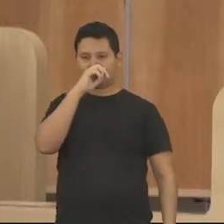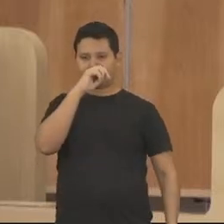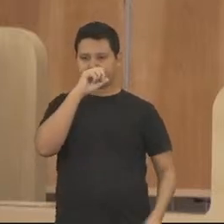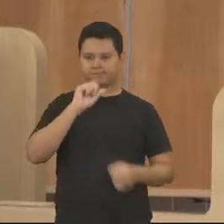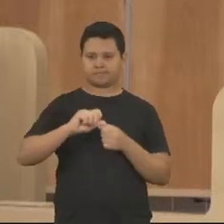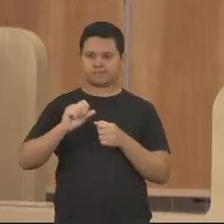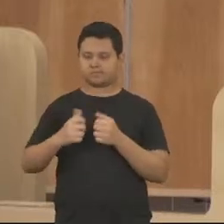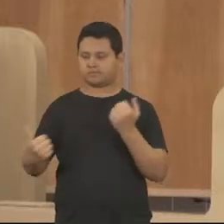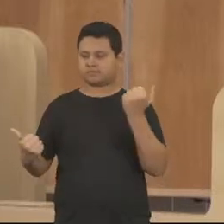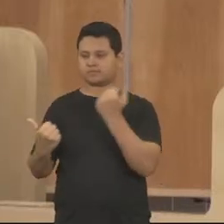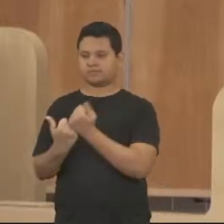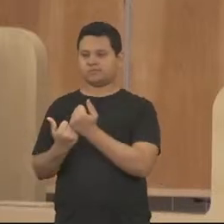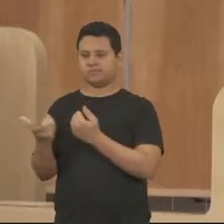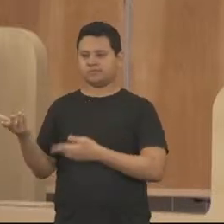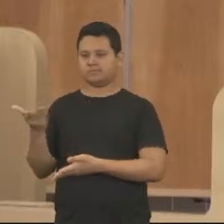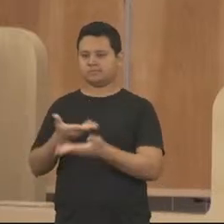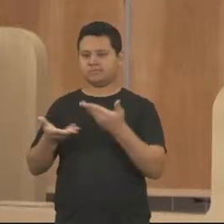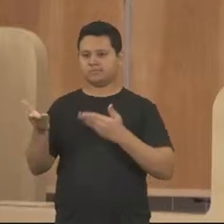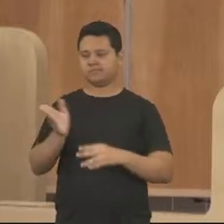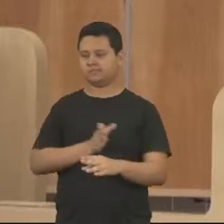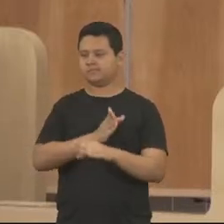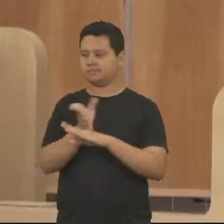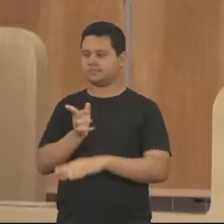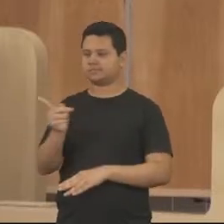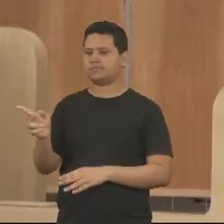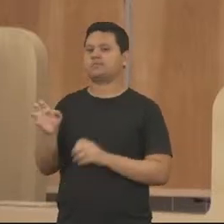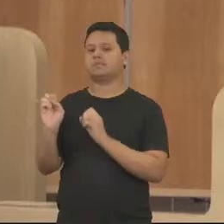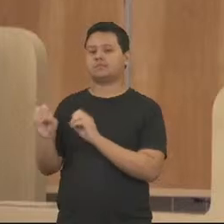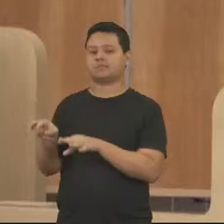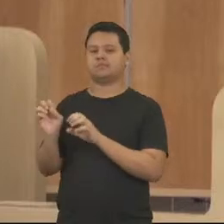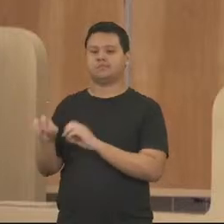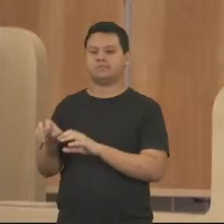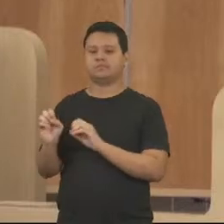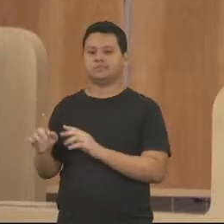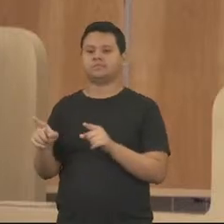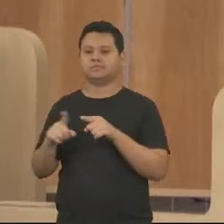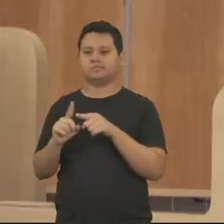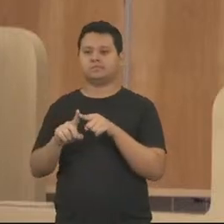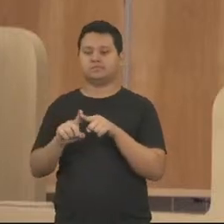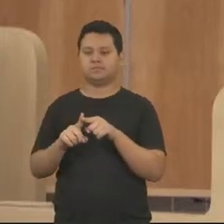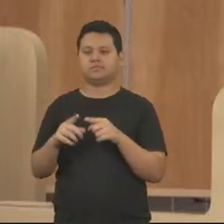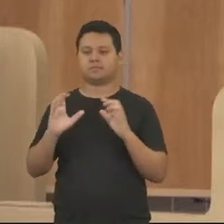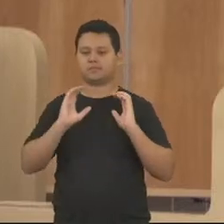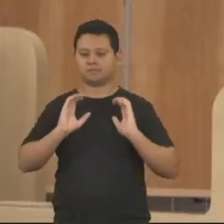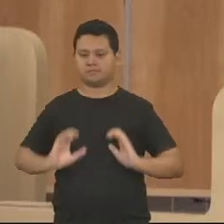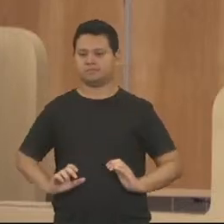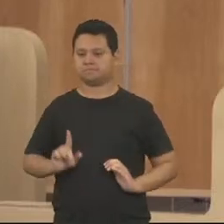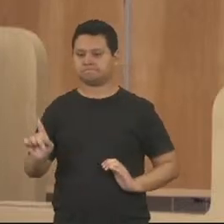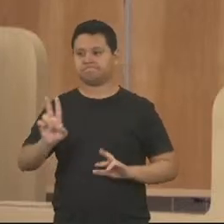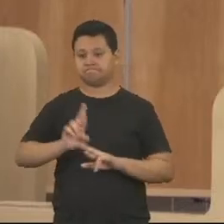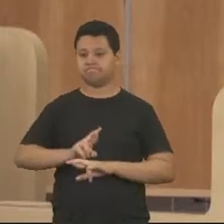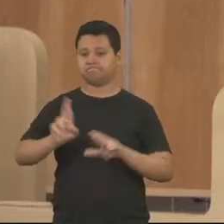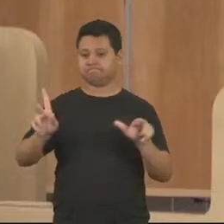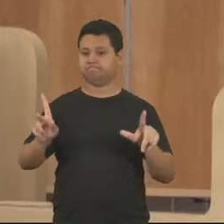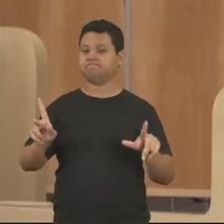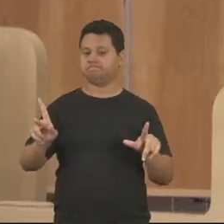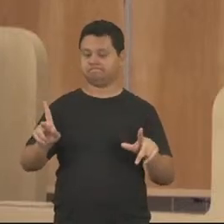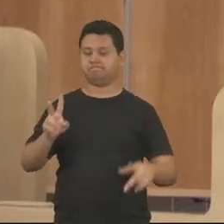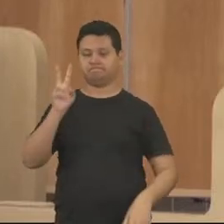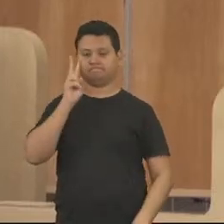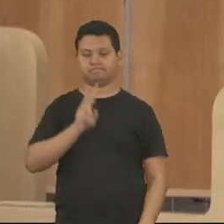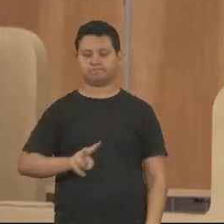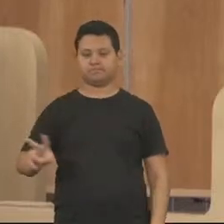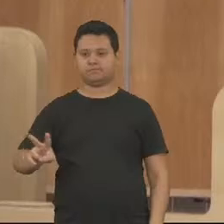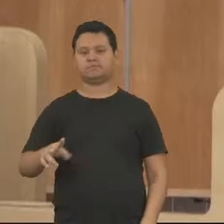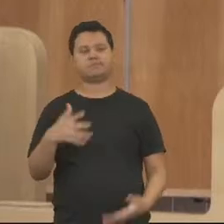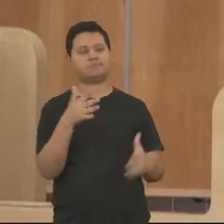fazer as parcerias, de levar uma educação e um comportamento diferente daquilo que a gente vê hoje.